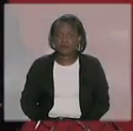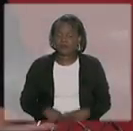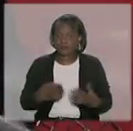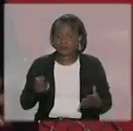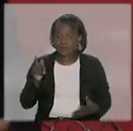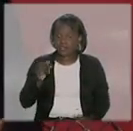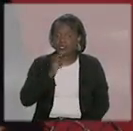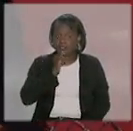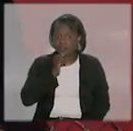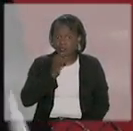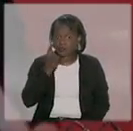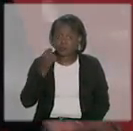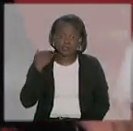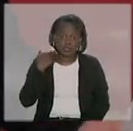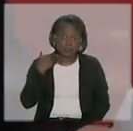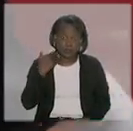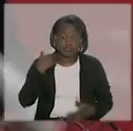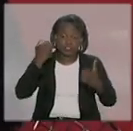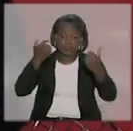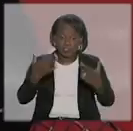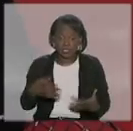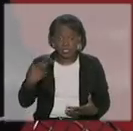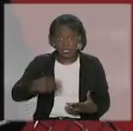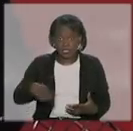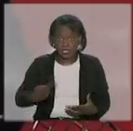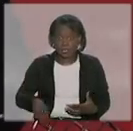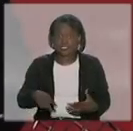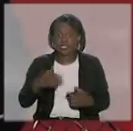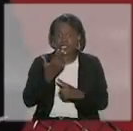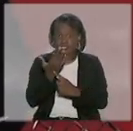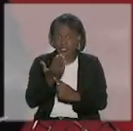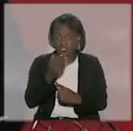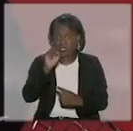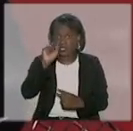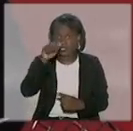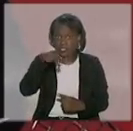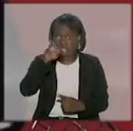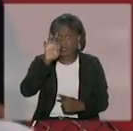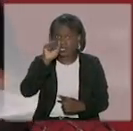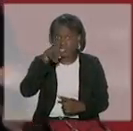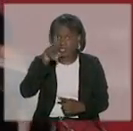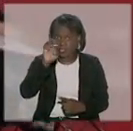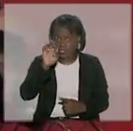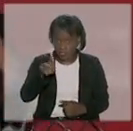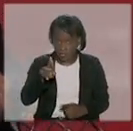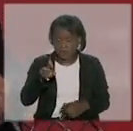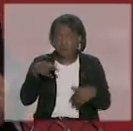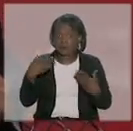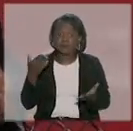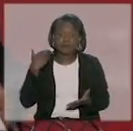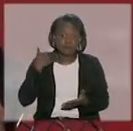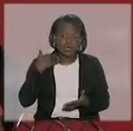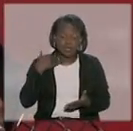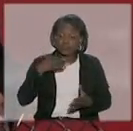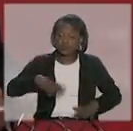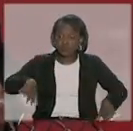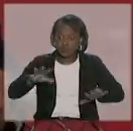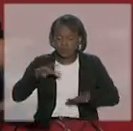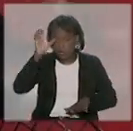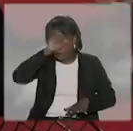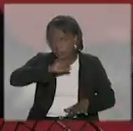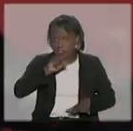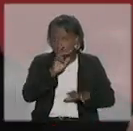Esse é um exemplo de um dos bancos que a gente está falando aqui no programa, que é o Santander. Mas os bancos têm absorvido isso de uma mesma